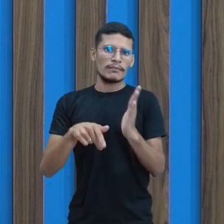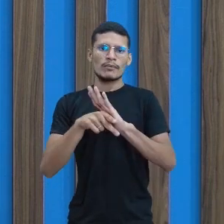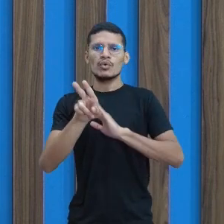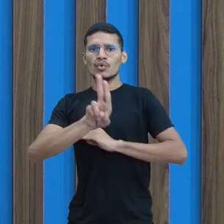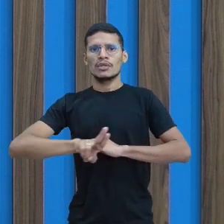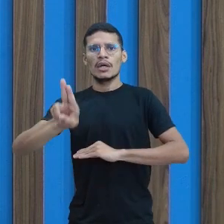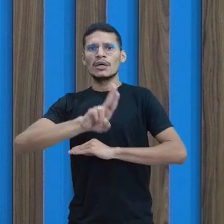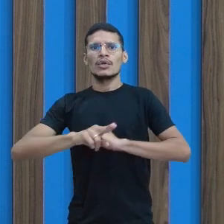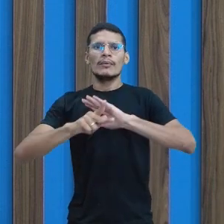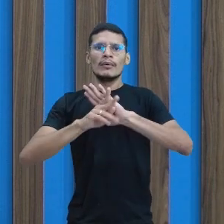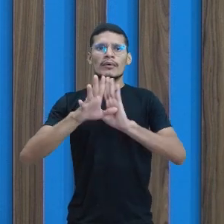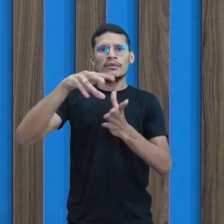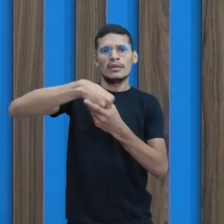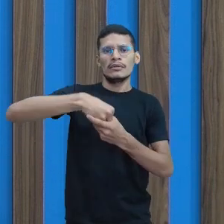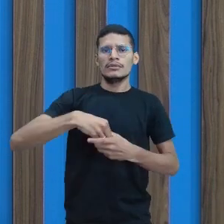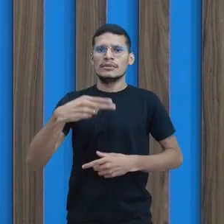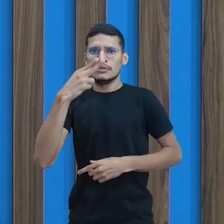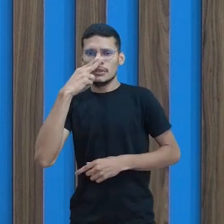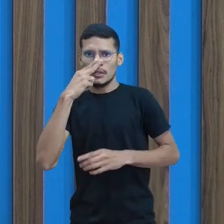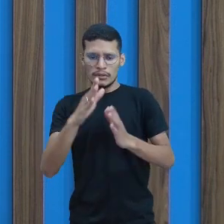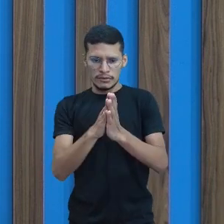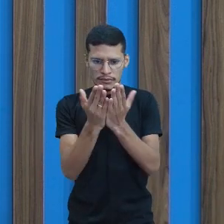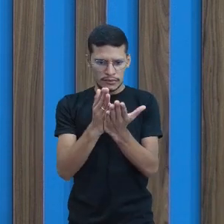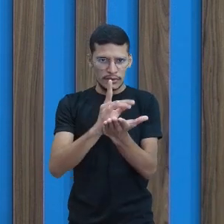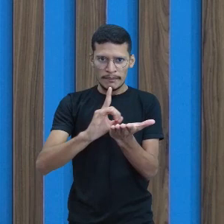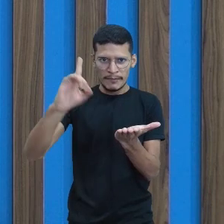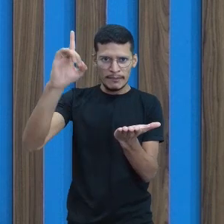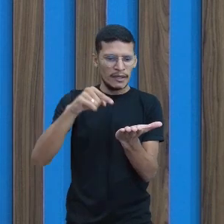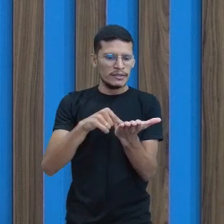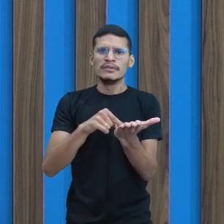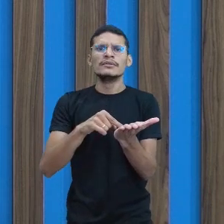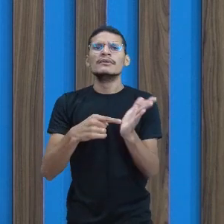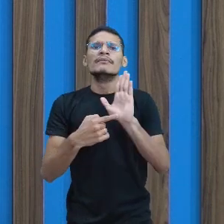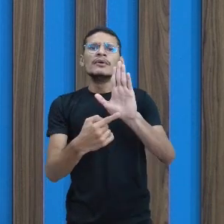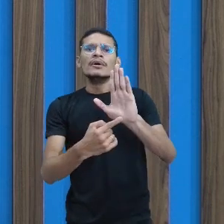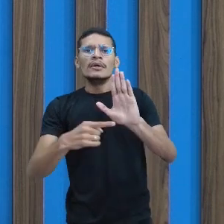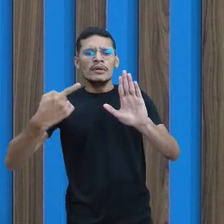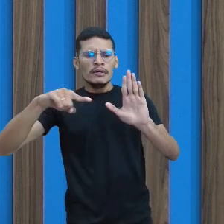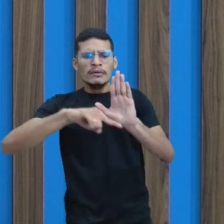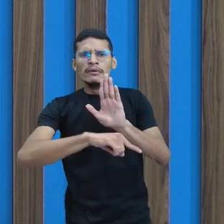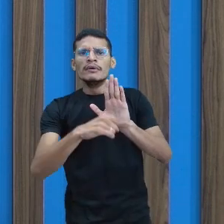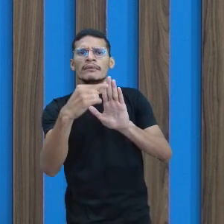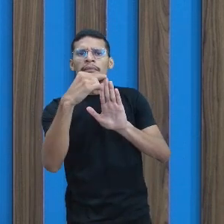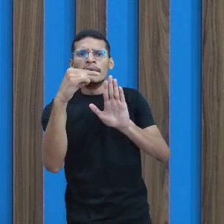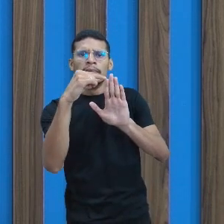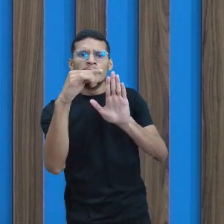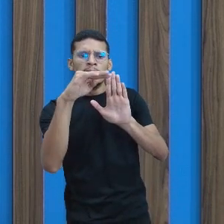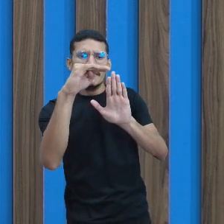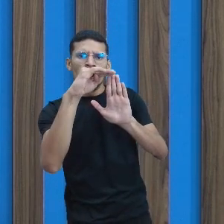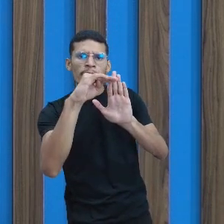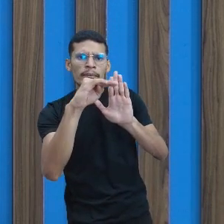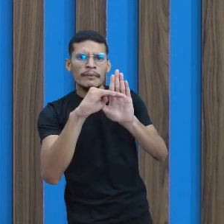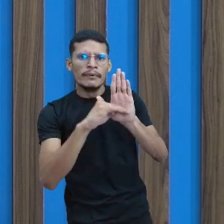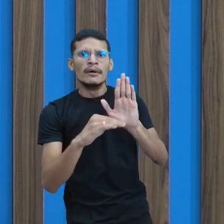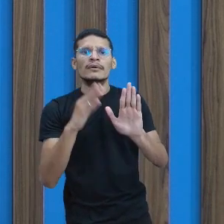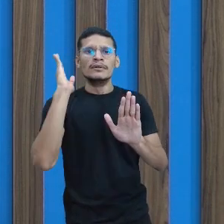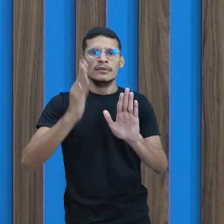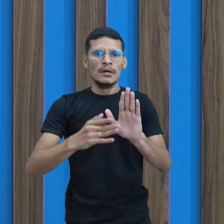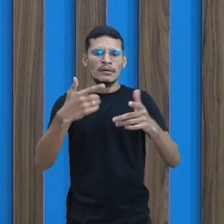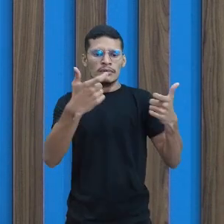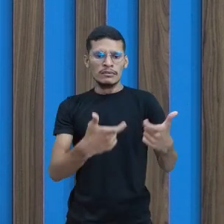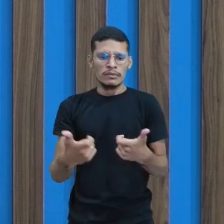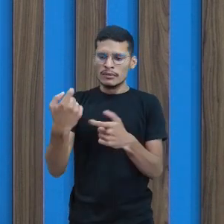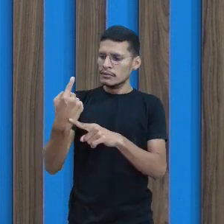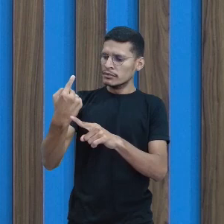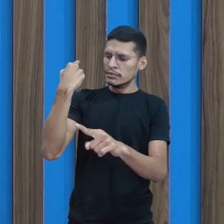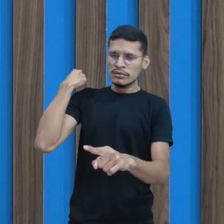utilizado pelos cristãos, que é a Bíblia, né, já mostra as raízes desse conflito lá ainda no período dos patriarcas,